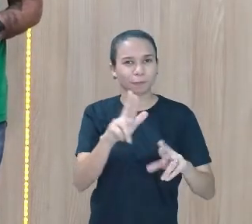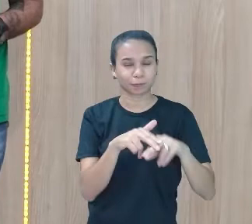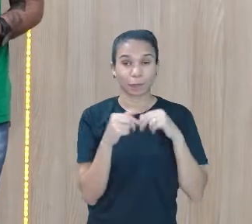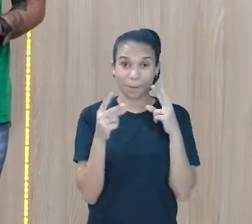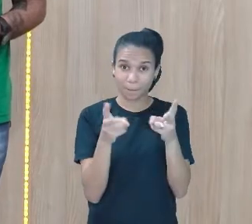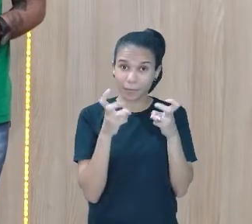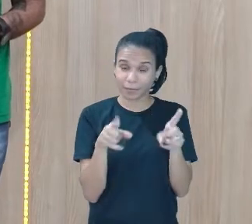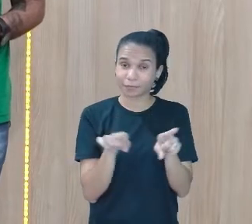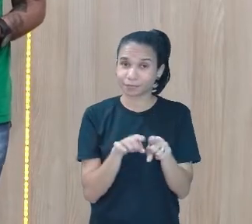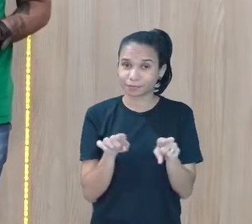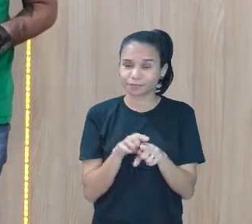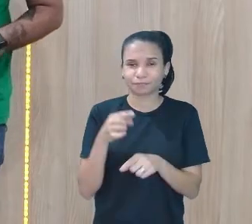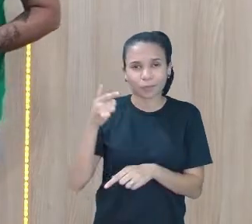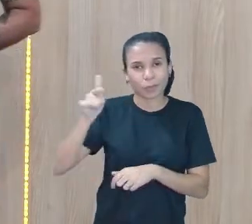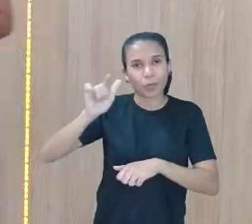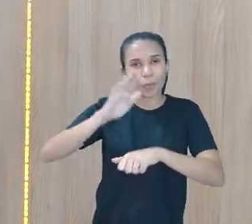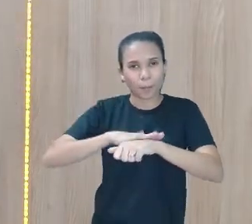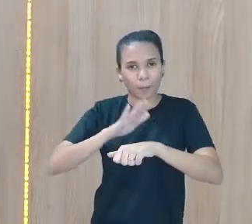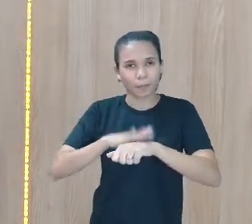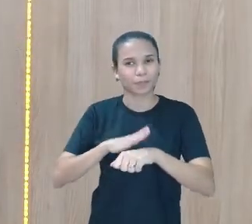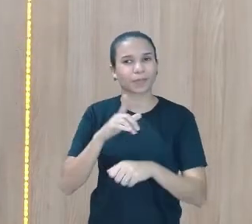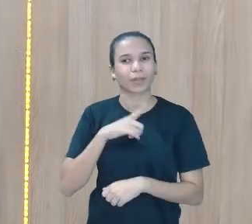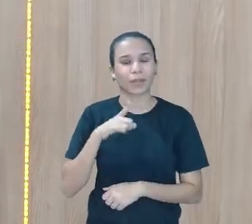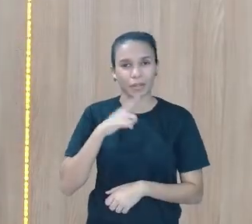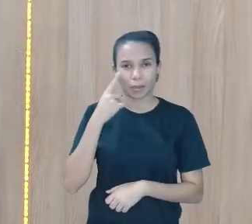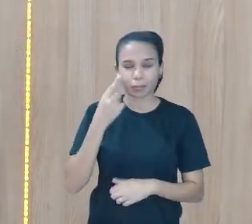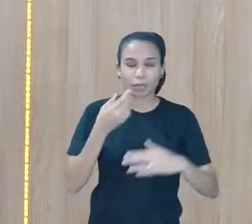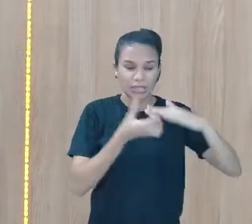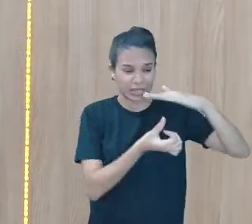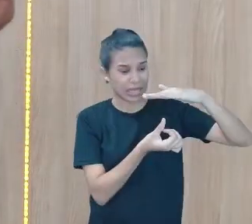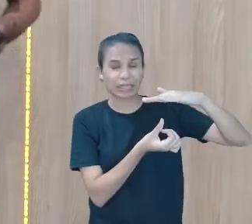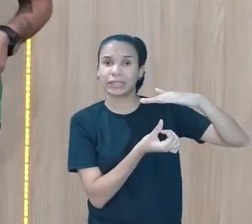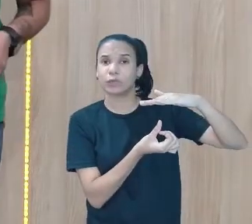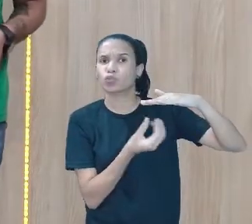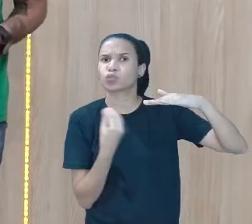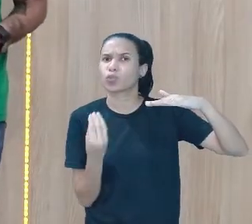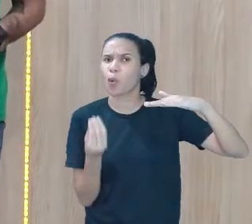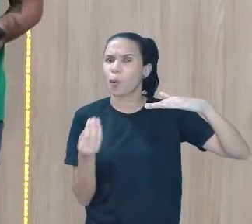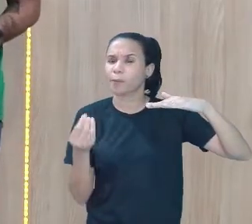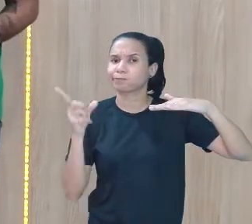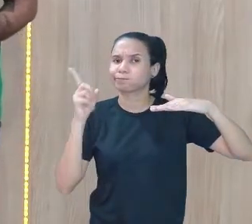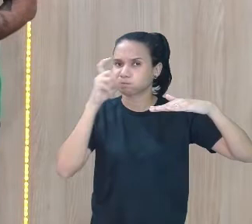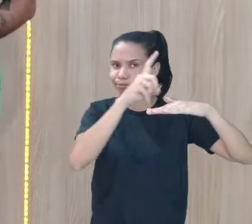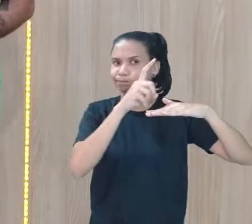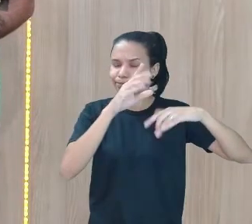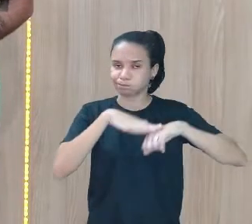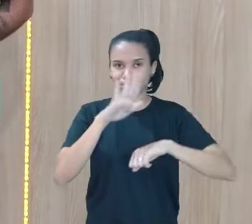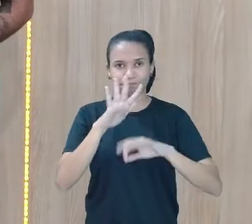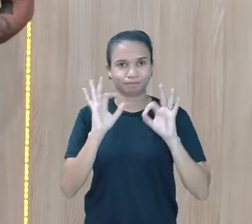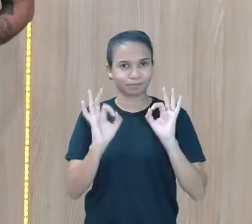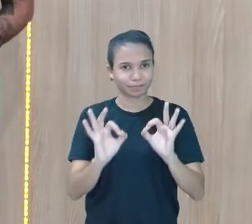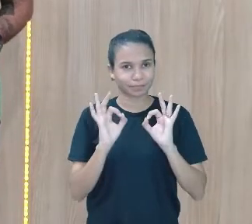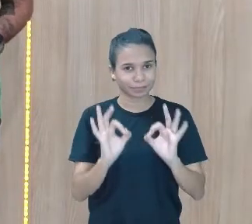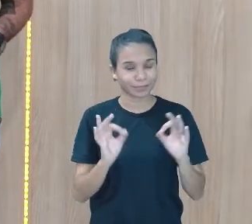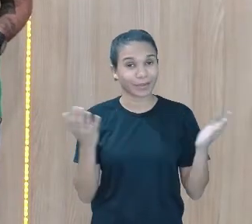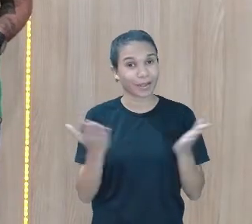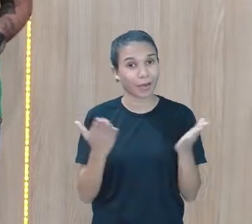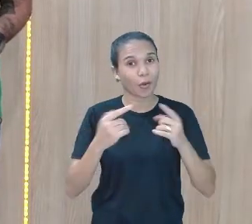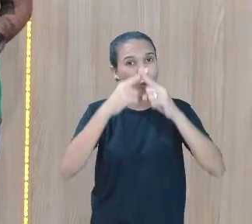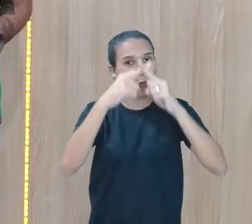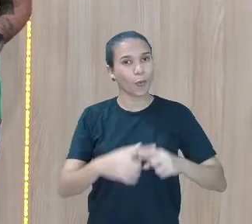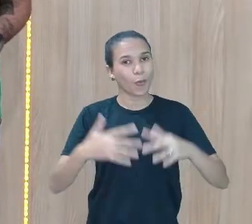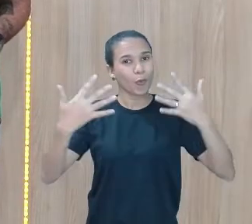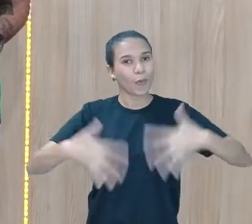vai perceber que em algumas outras situações, no caso aqui quando é 6, tem uma dificuldade maior. Então eu vou lançar